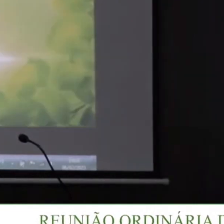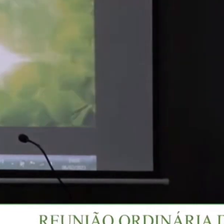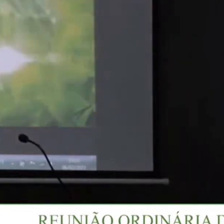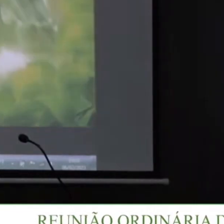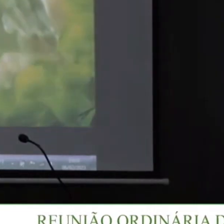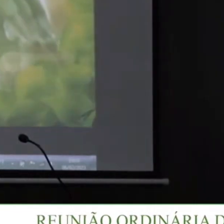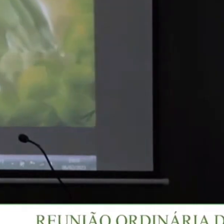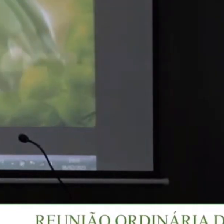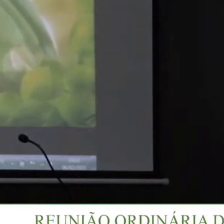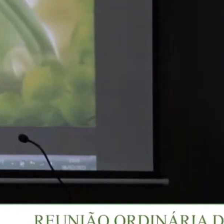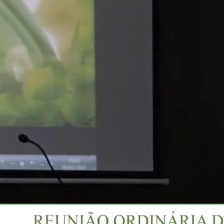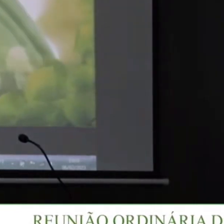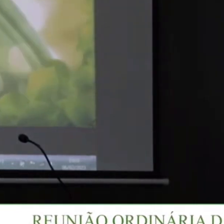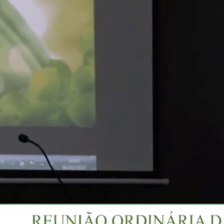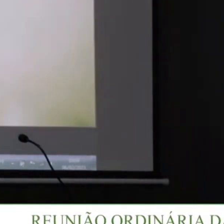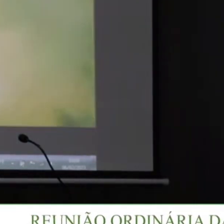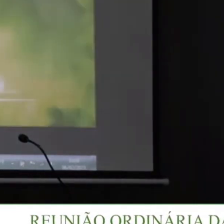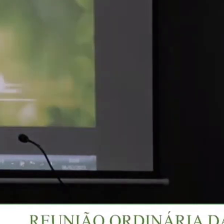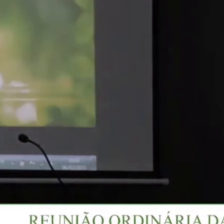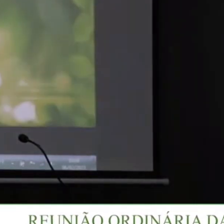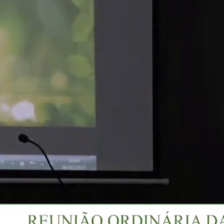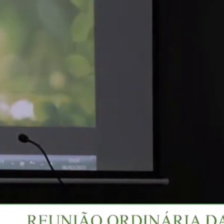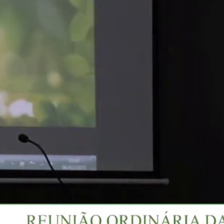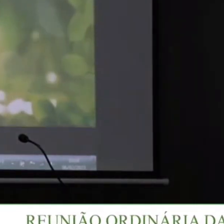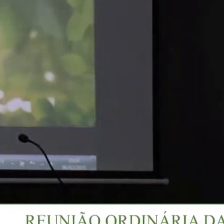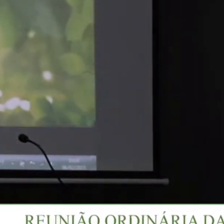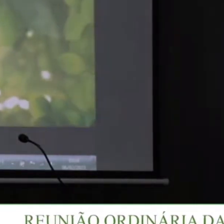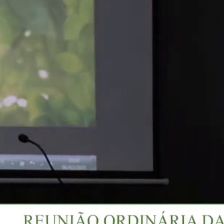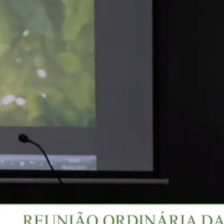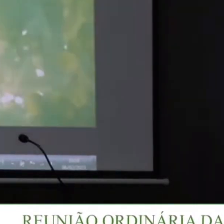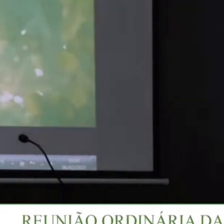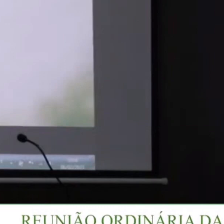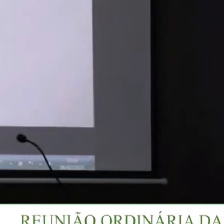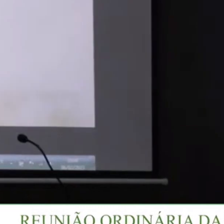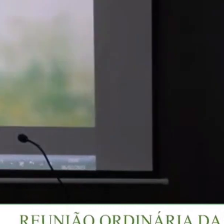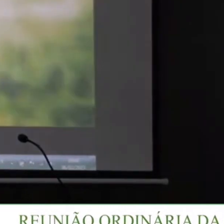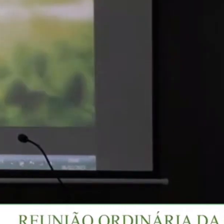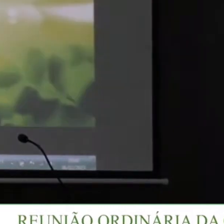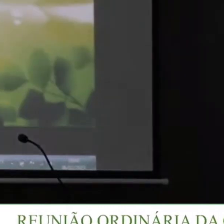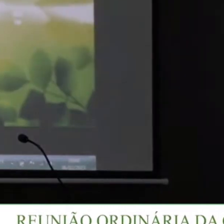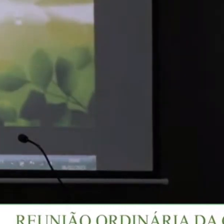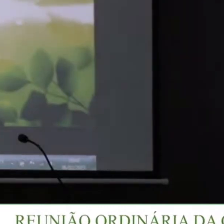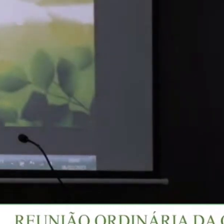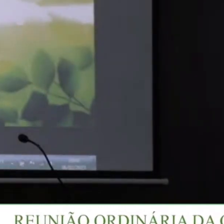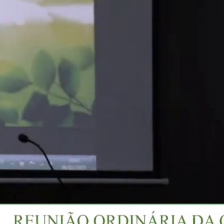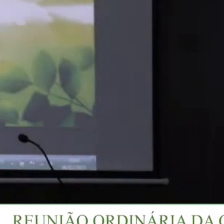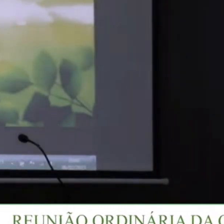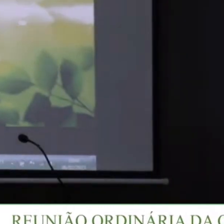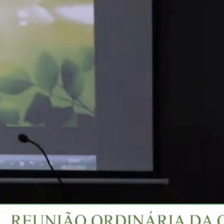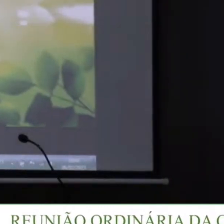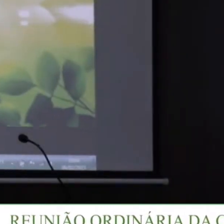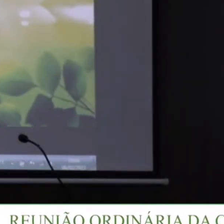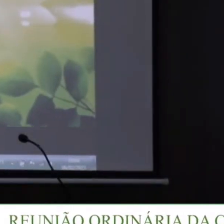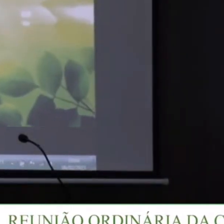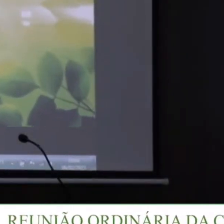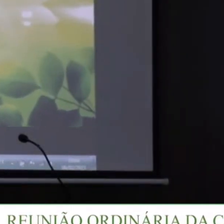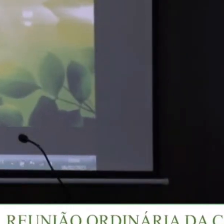do norte de Minas de forma sustentável. Essa é a responsabilidade da Abanorte,